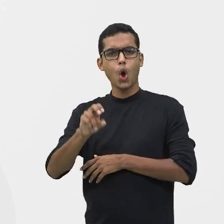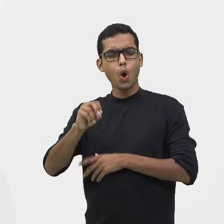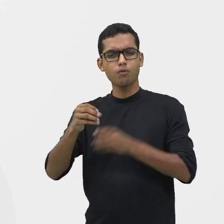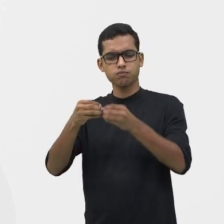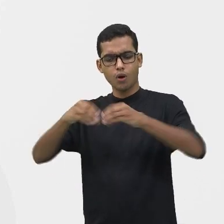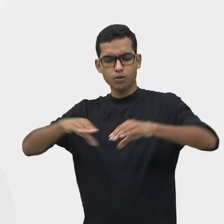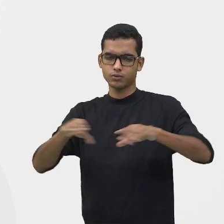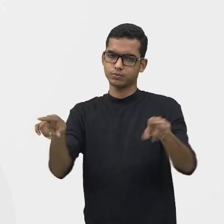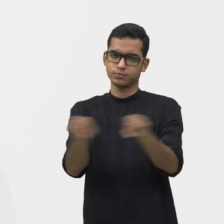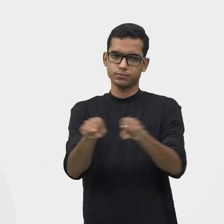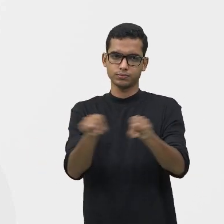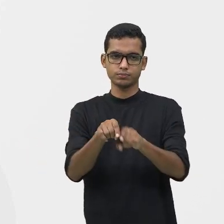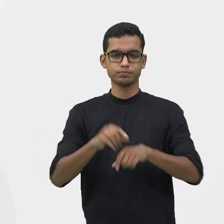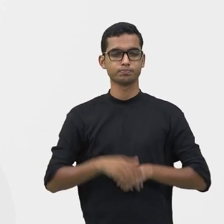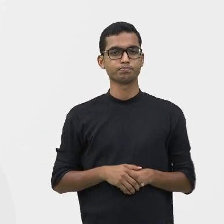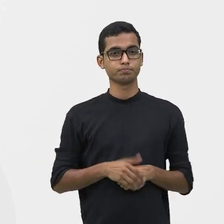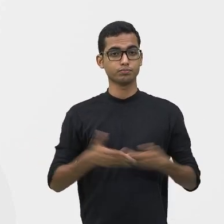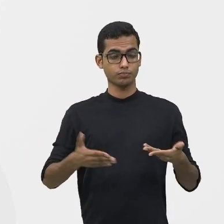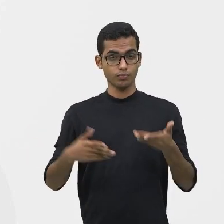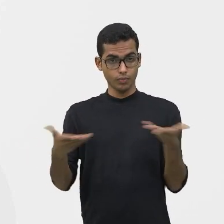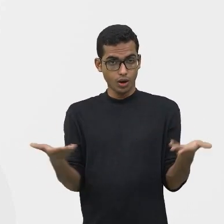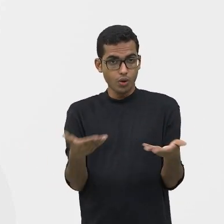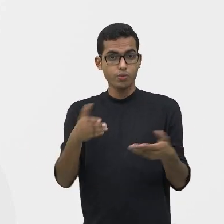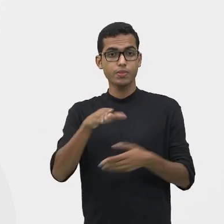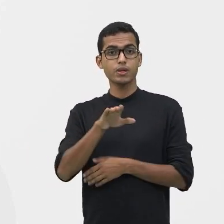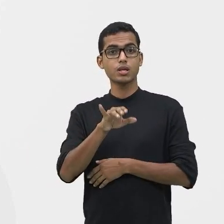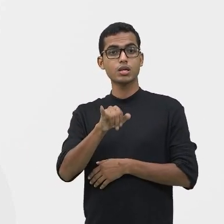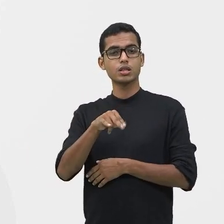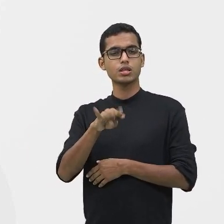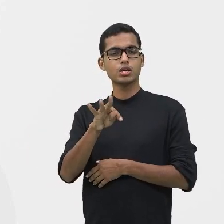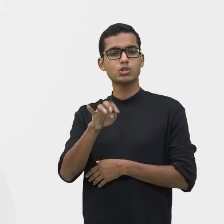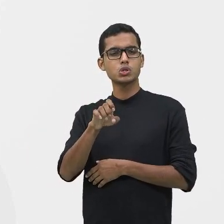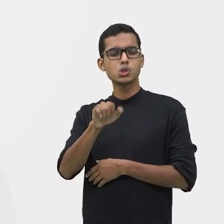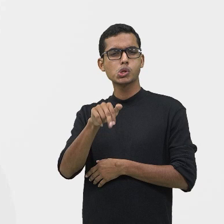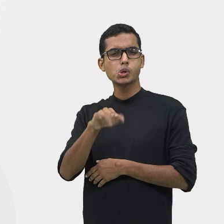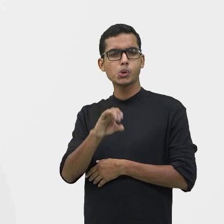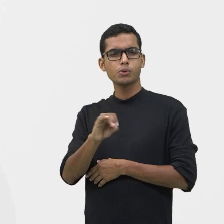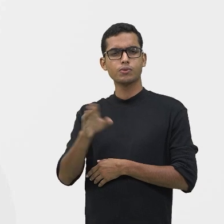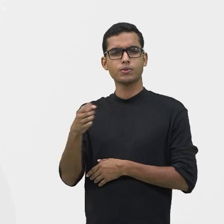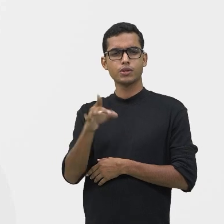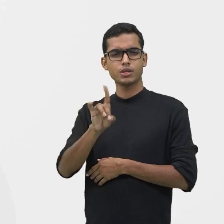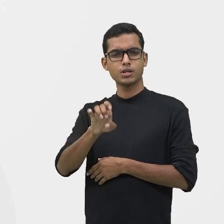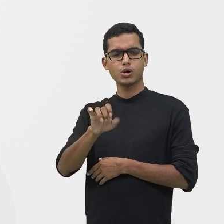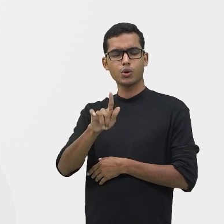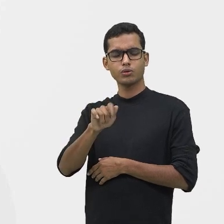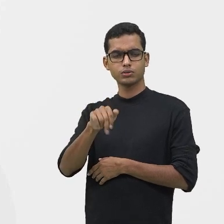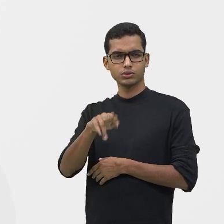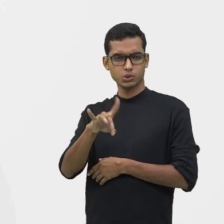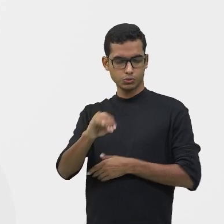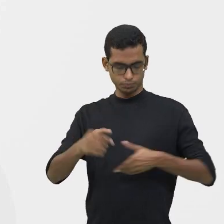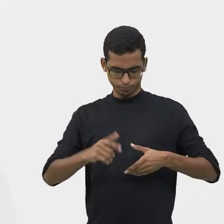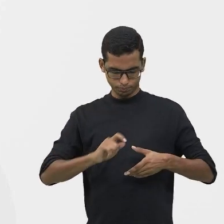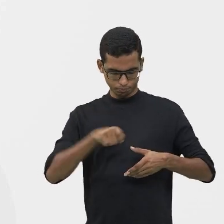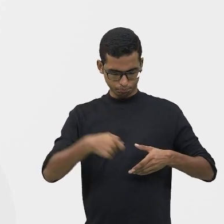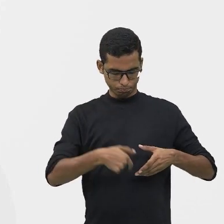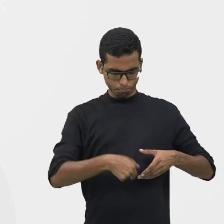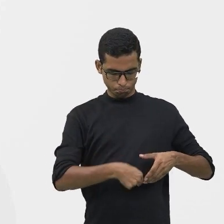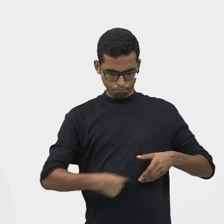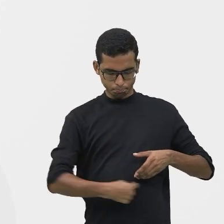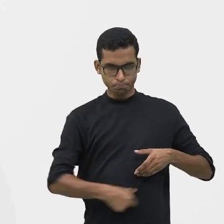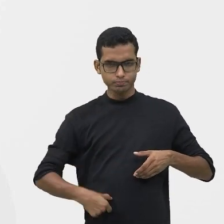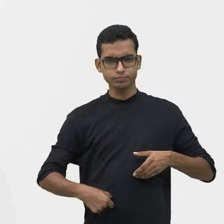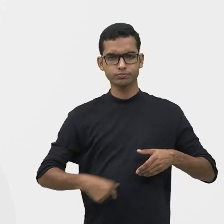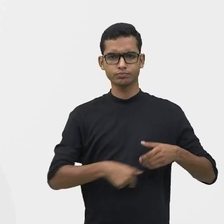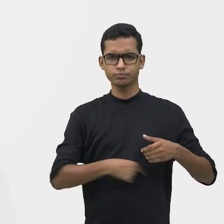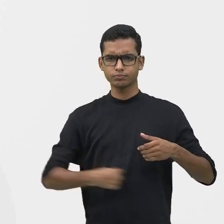faz muita coisa. Aquela primeira parte que eu mostrei para vocês, que parece um Czinho, é chamado de duodeno. Já é intestino delgado,